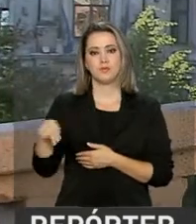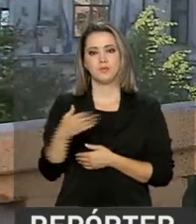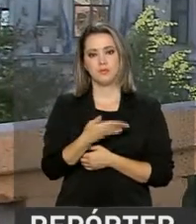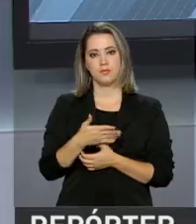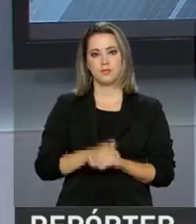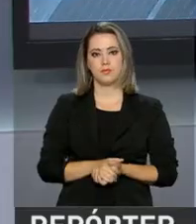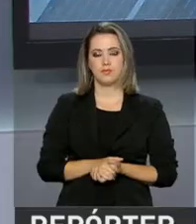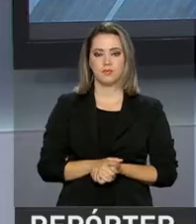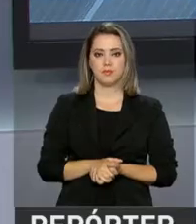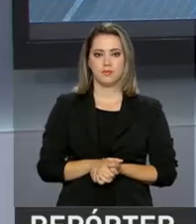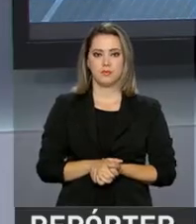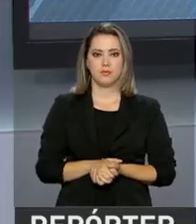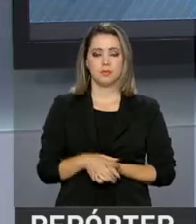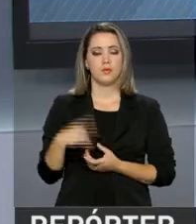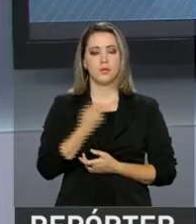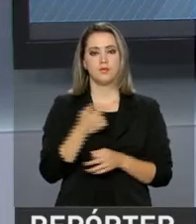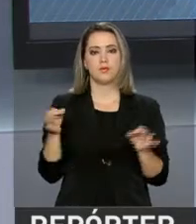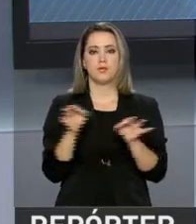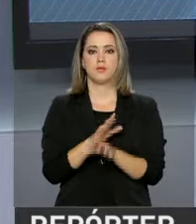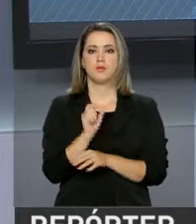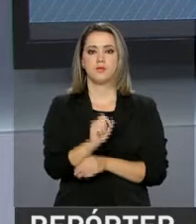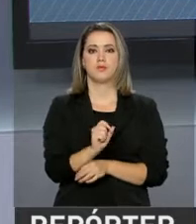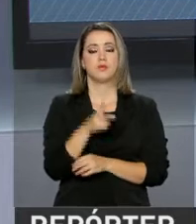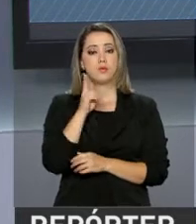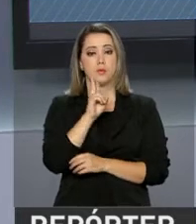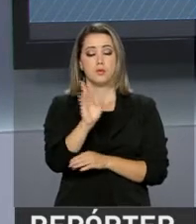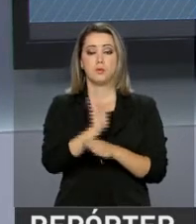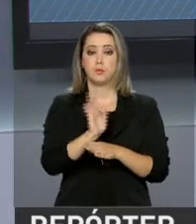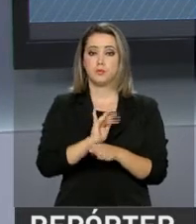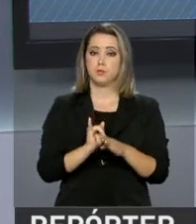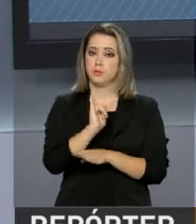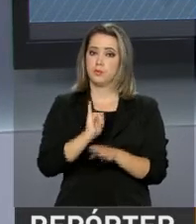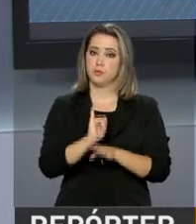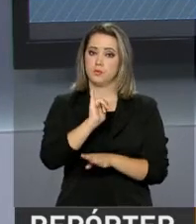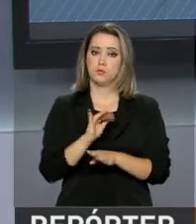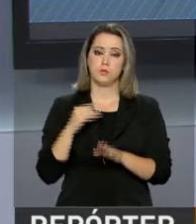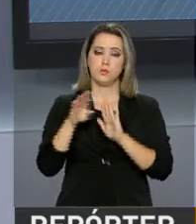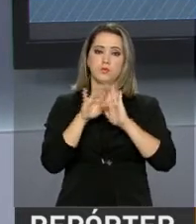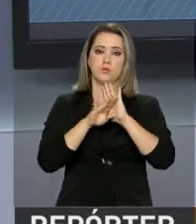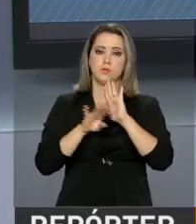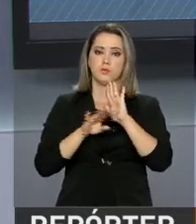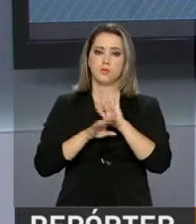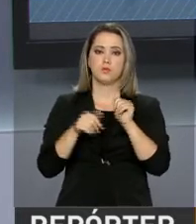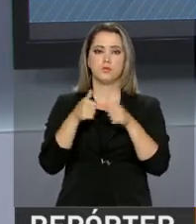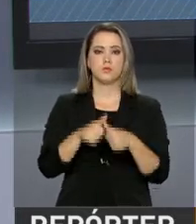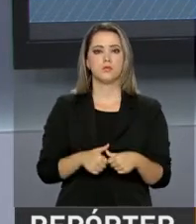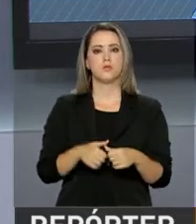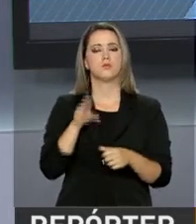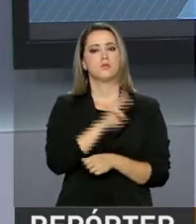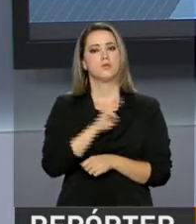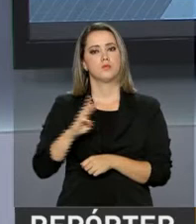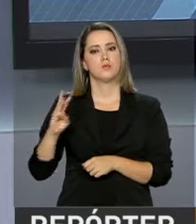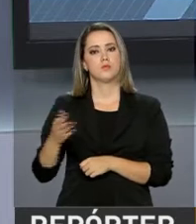sálvia esta edição termina por aqui você pode rever as reportagens no youtube toda a programação também está em